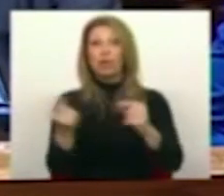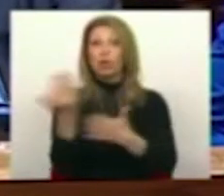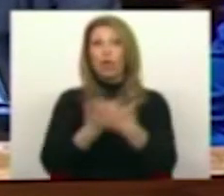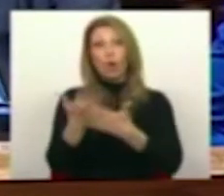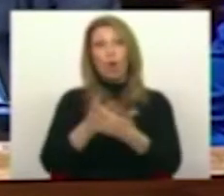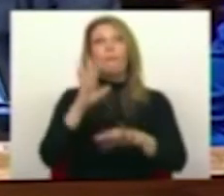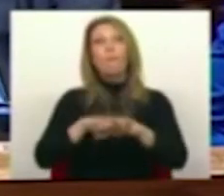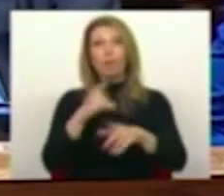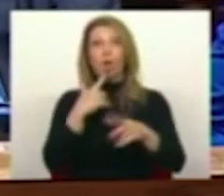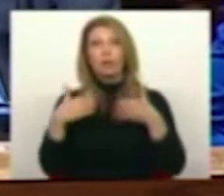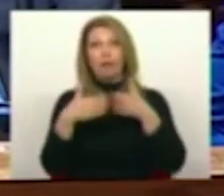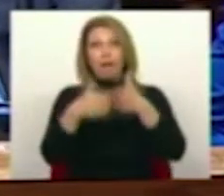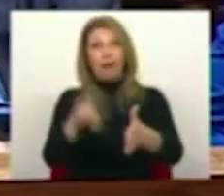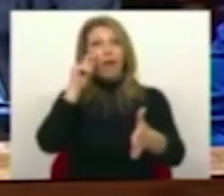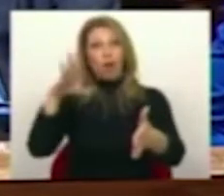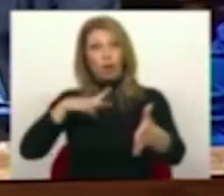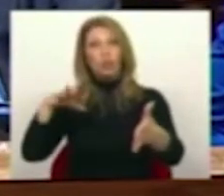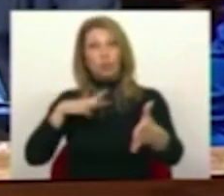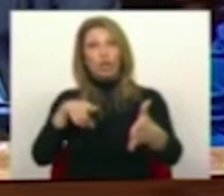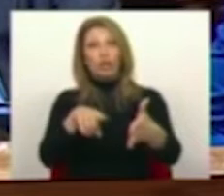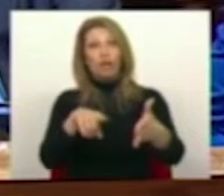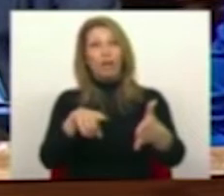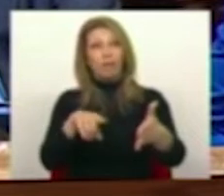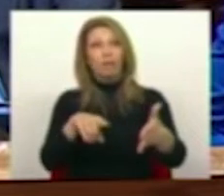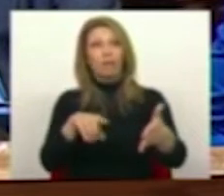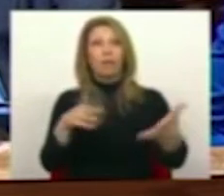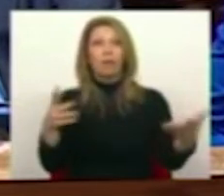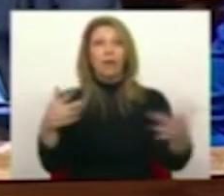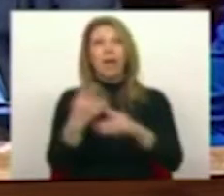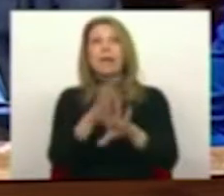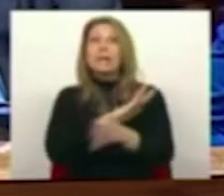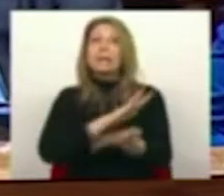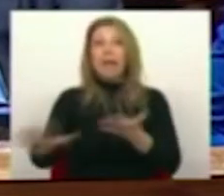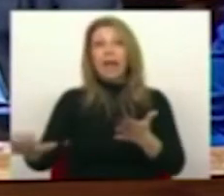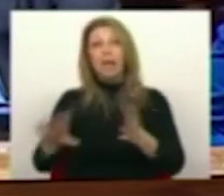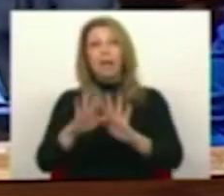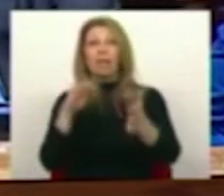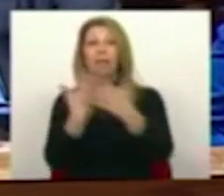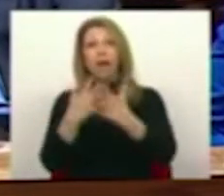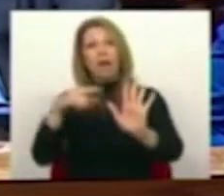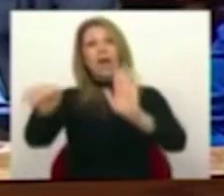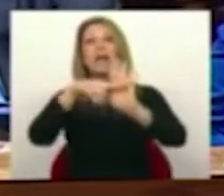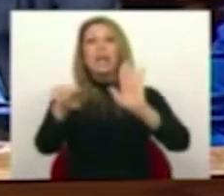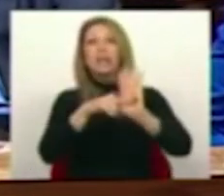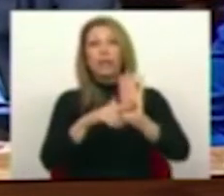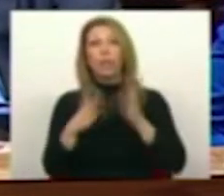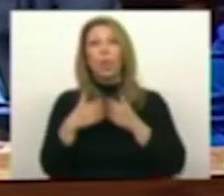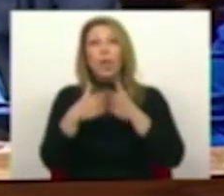cruzeiros, sem ter os impactos ambientais negativos de manter navios a funcionar em Porto,